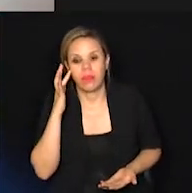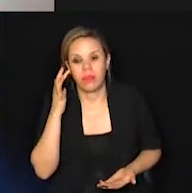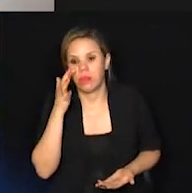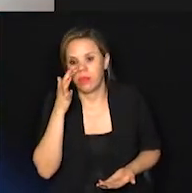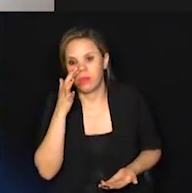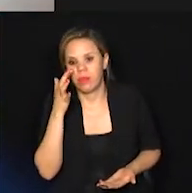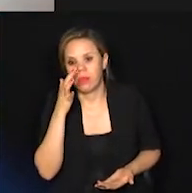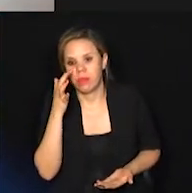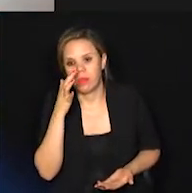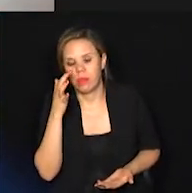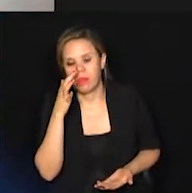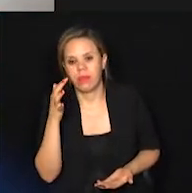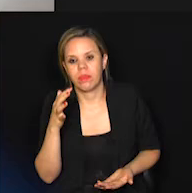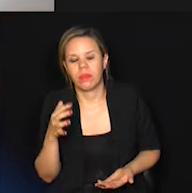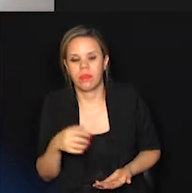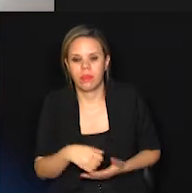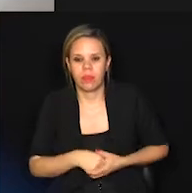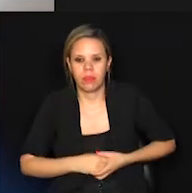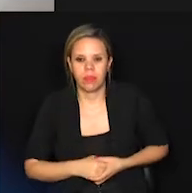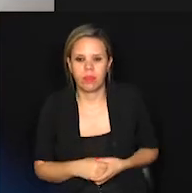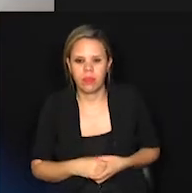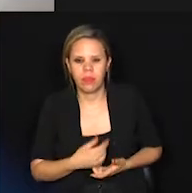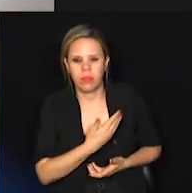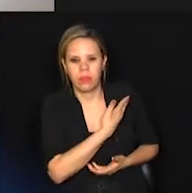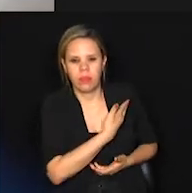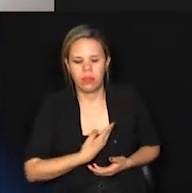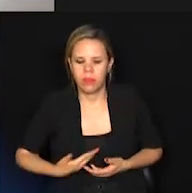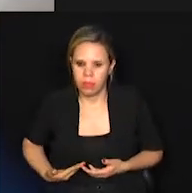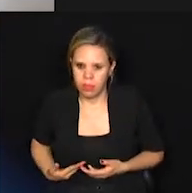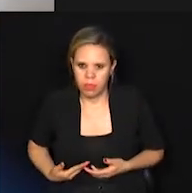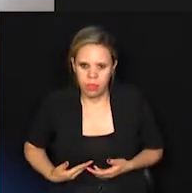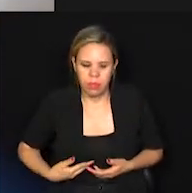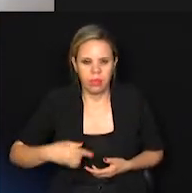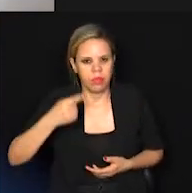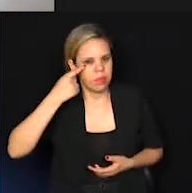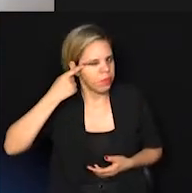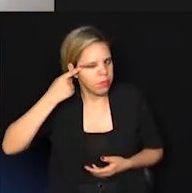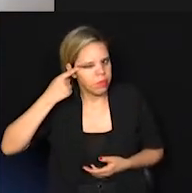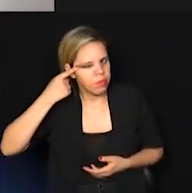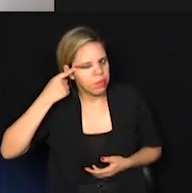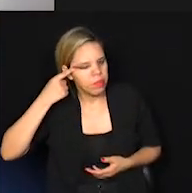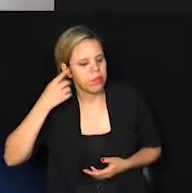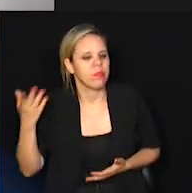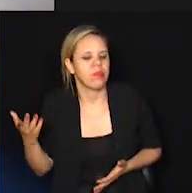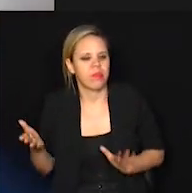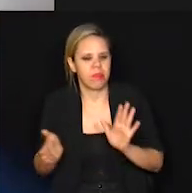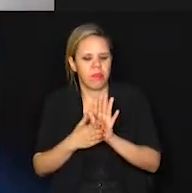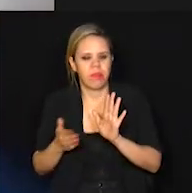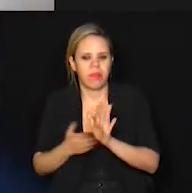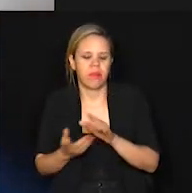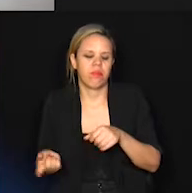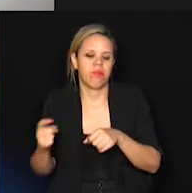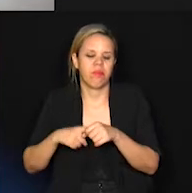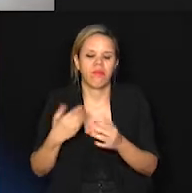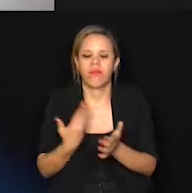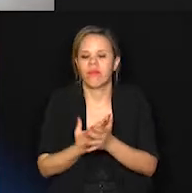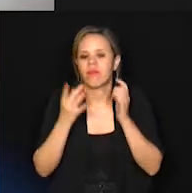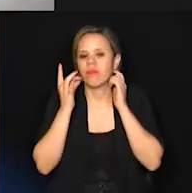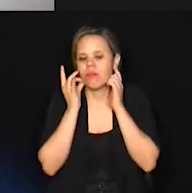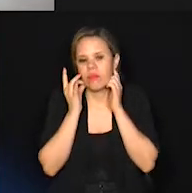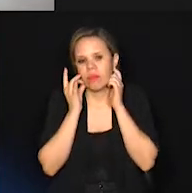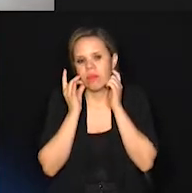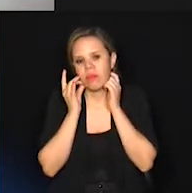nós, a identidade, é que o governo Dória, ele tinha proposto o retorno às aulas, fez um